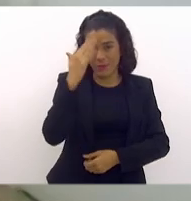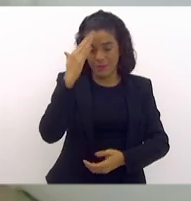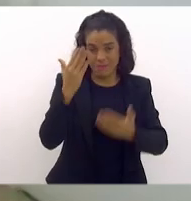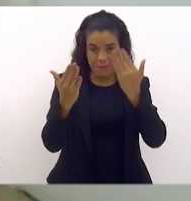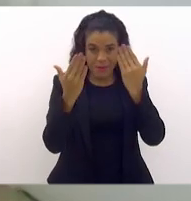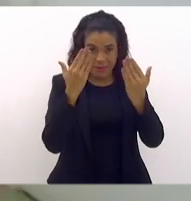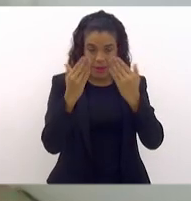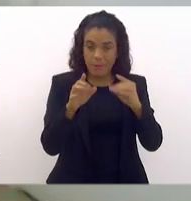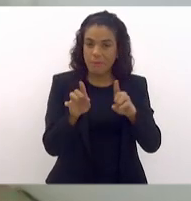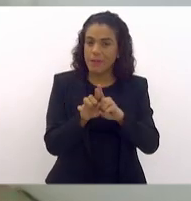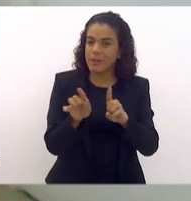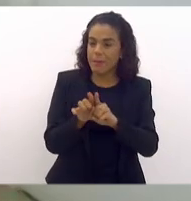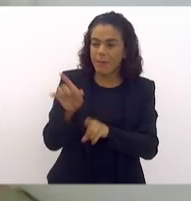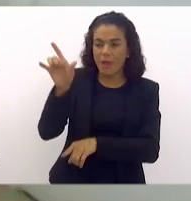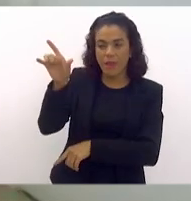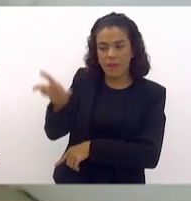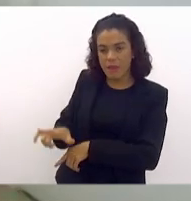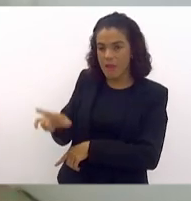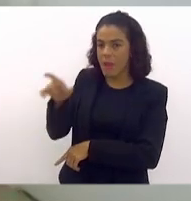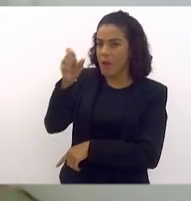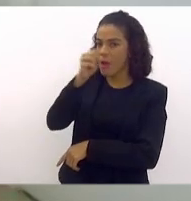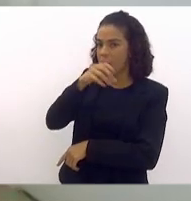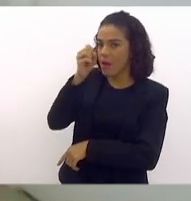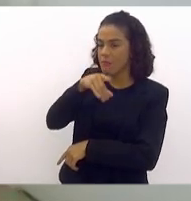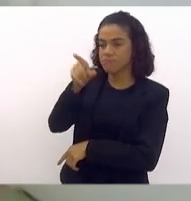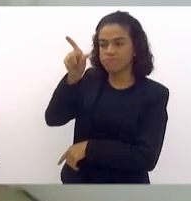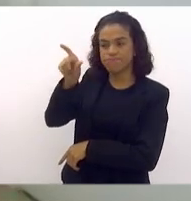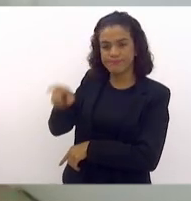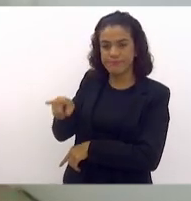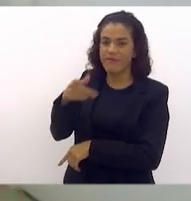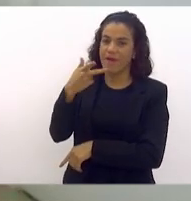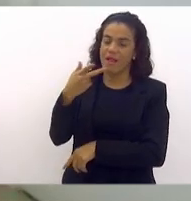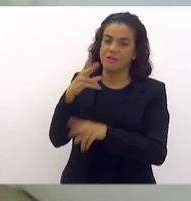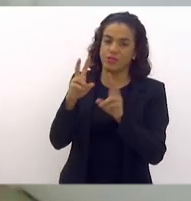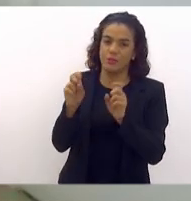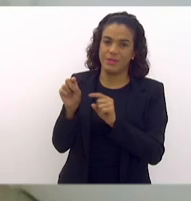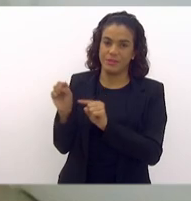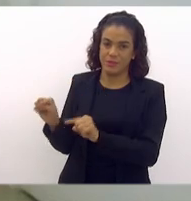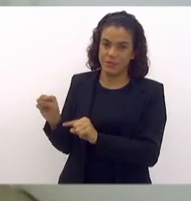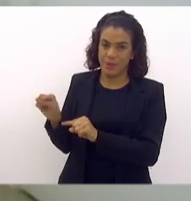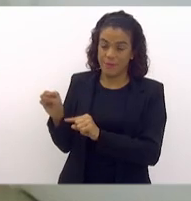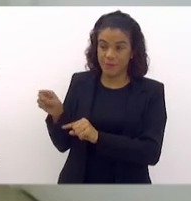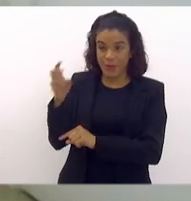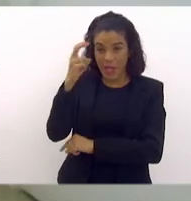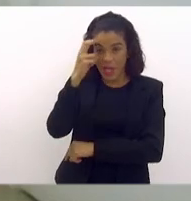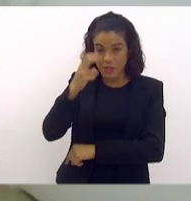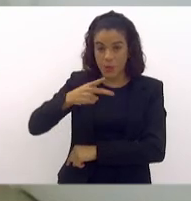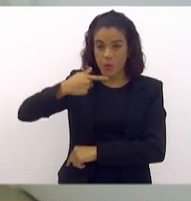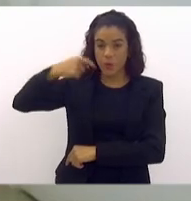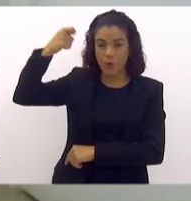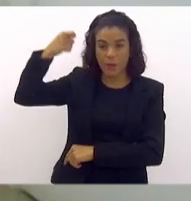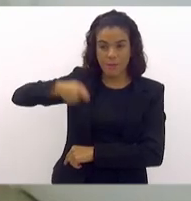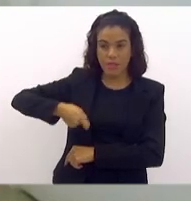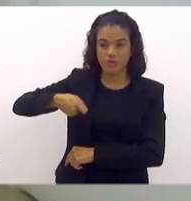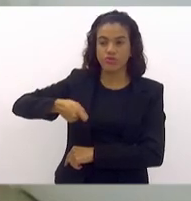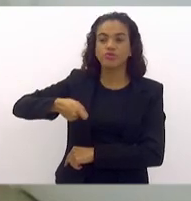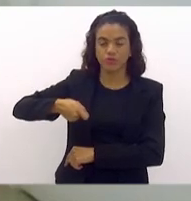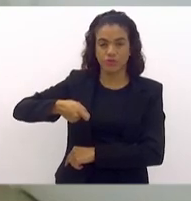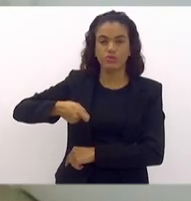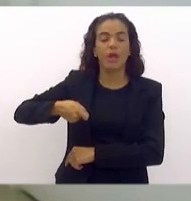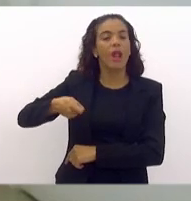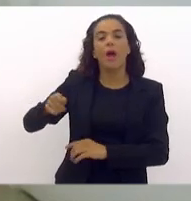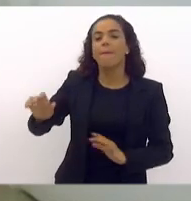por parte do agressor, a gente também precisa falar sobre isso, né? Como eu disse, essa cultura machista, ela